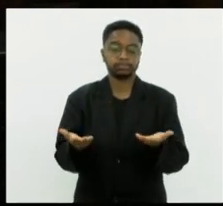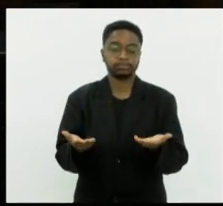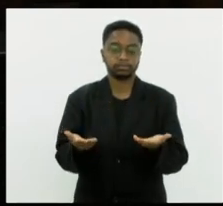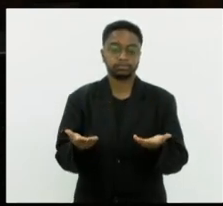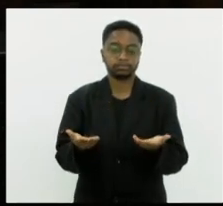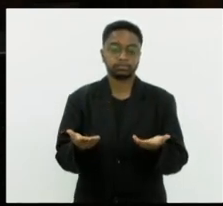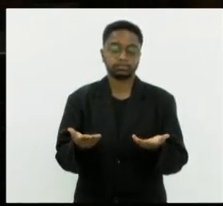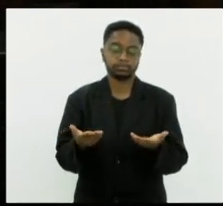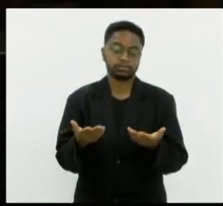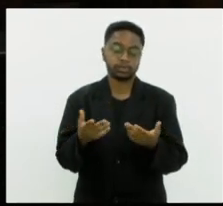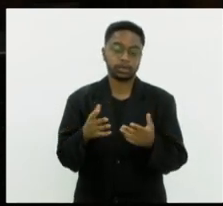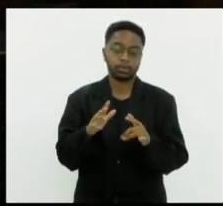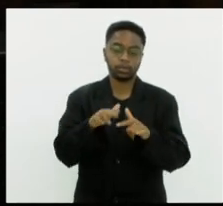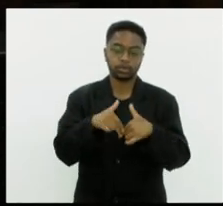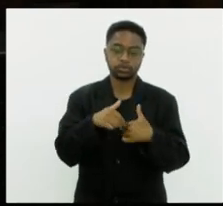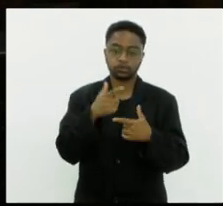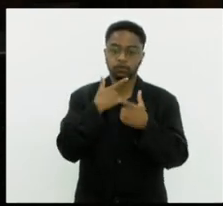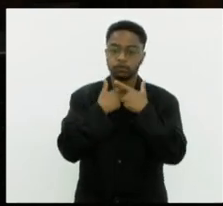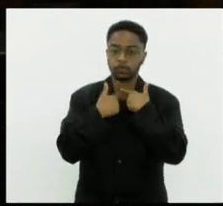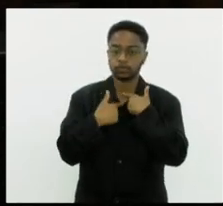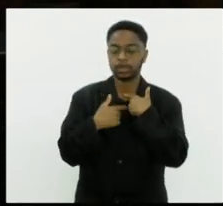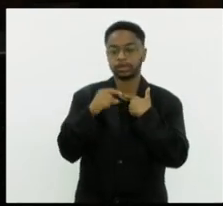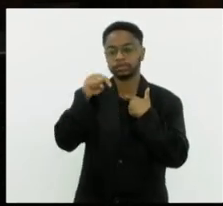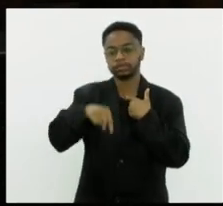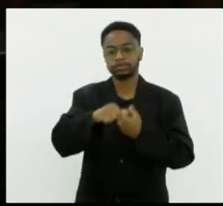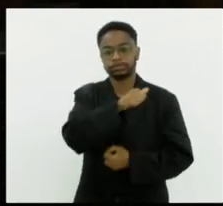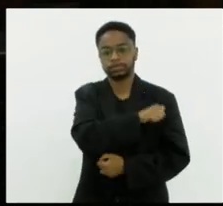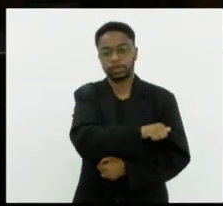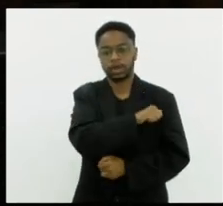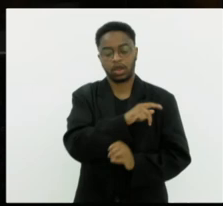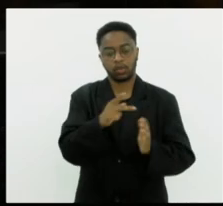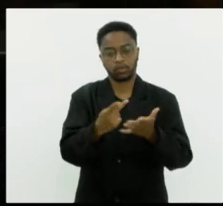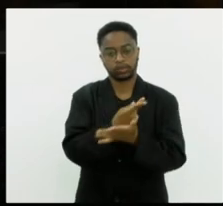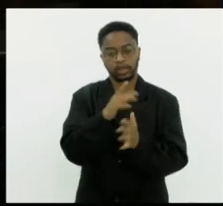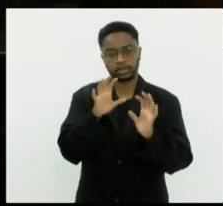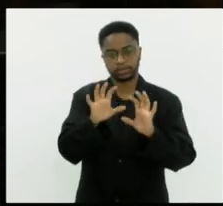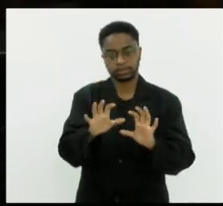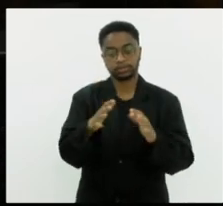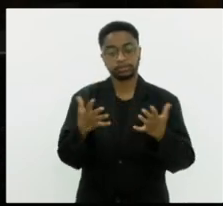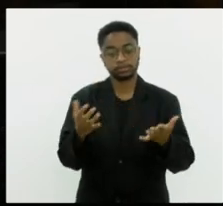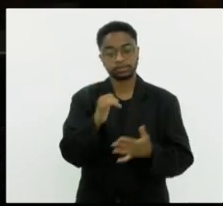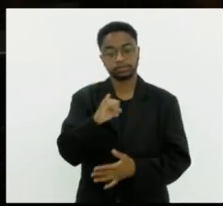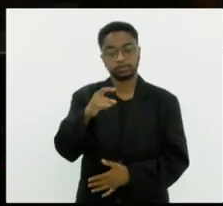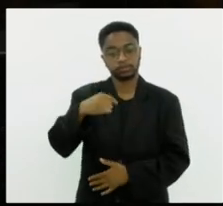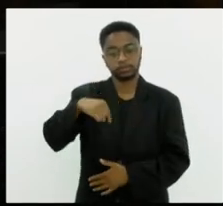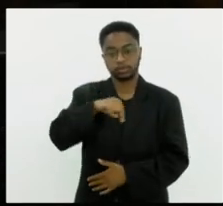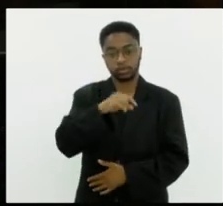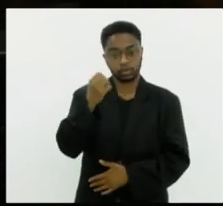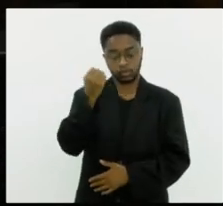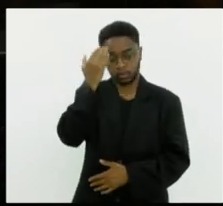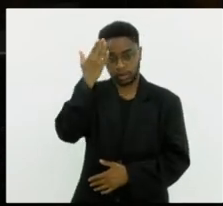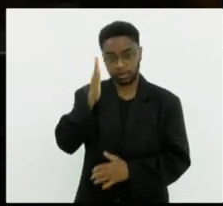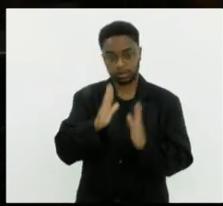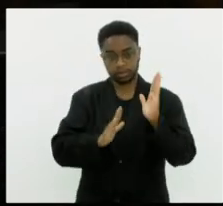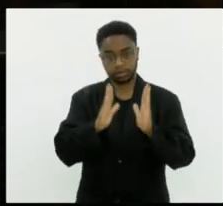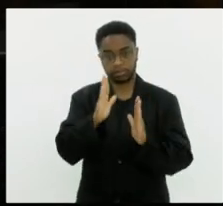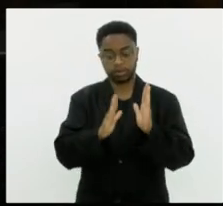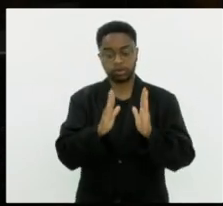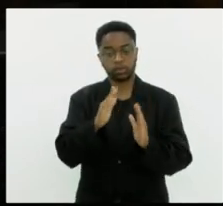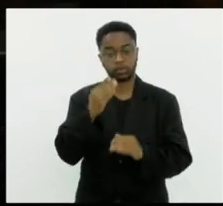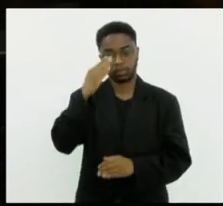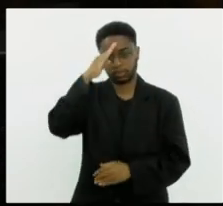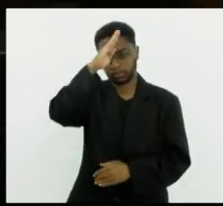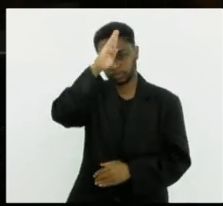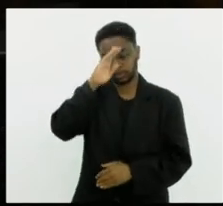não seria diferente o que eles desejam para o estado do Rio de Janeiro. Quem não lembra, no período do governo Bolsonaro, está muito